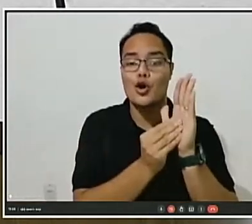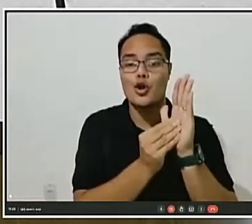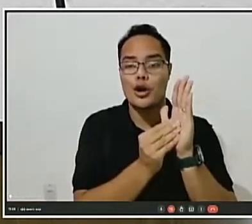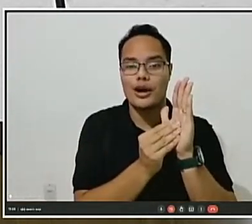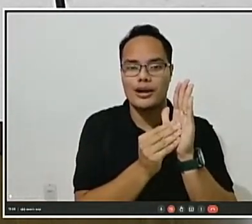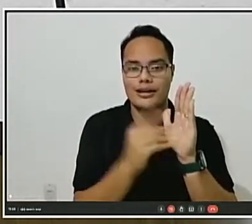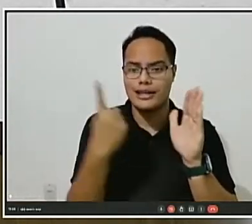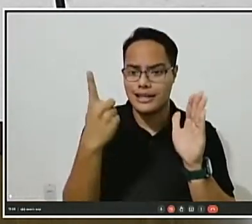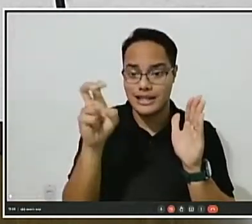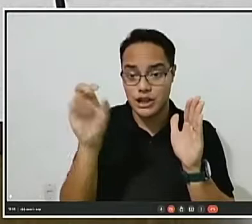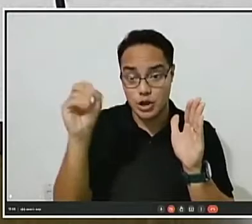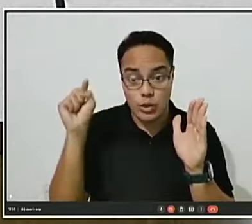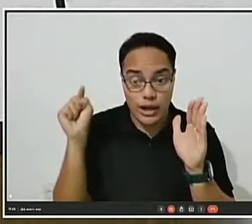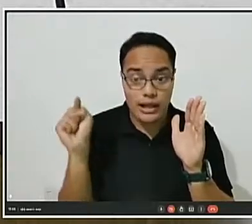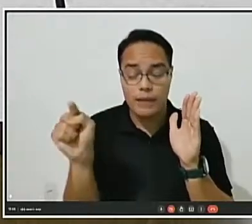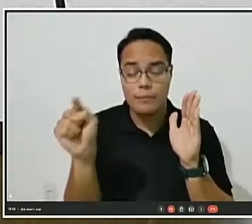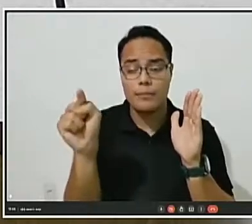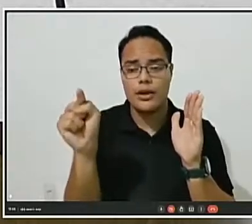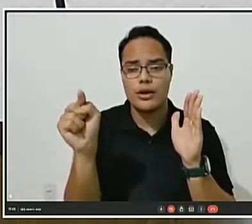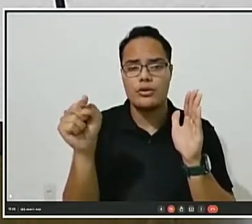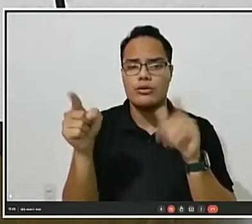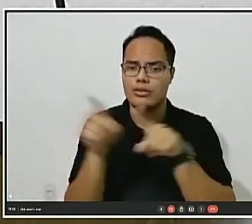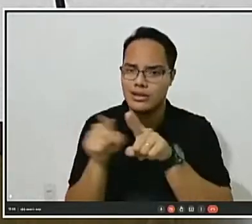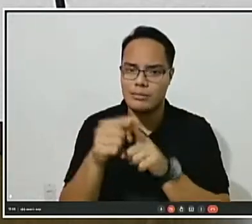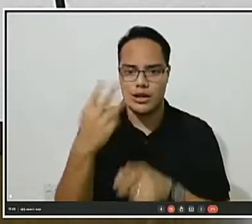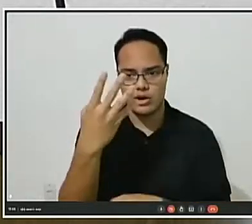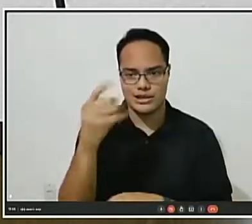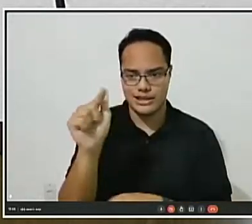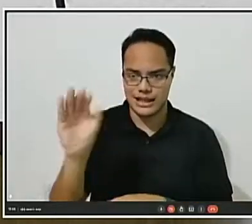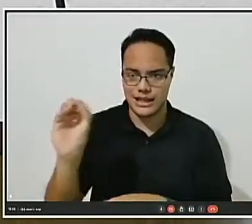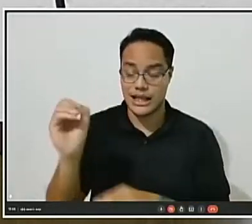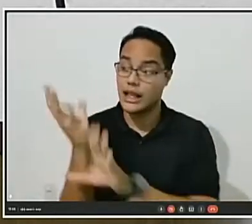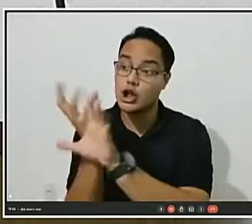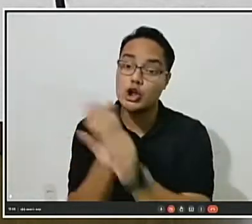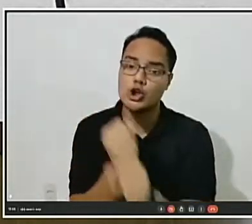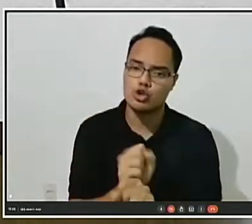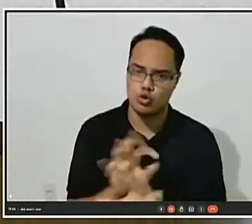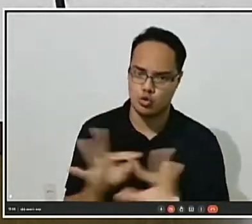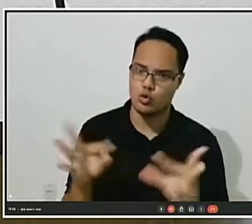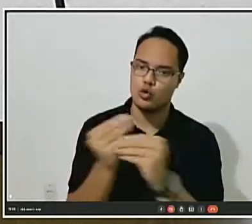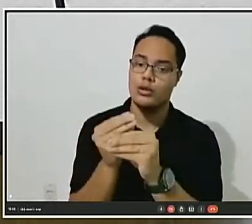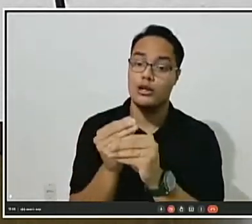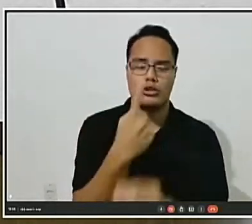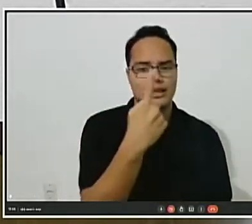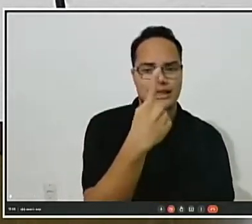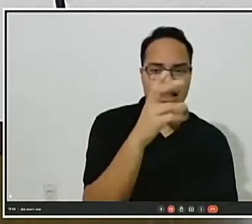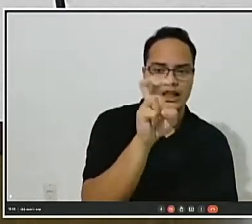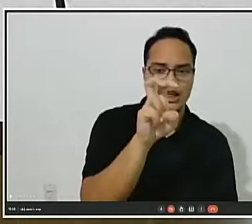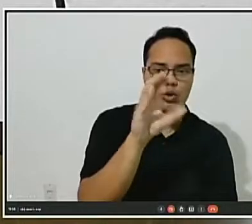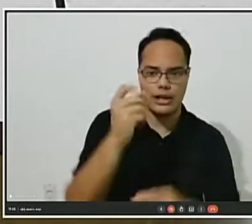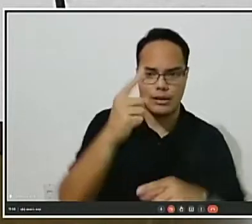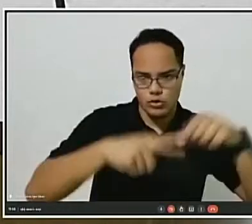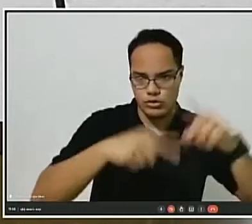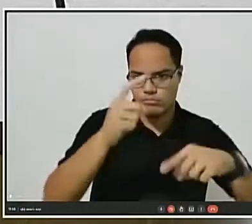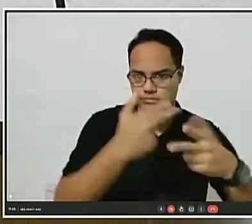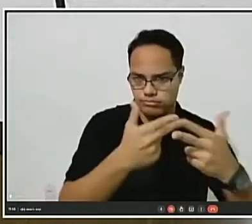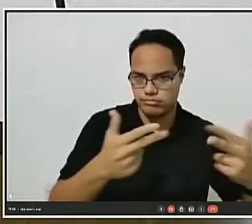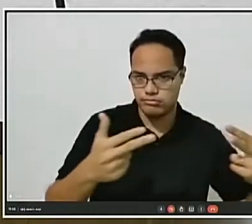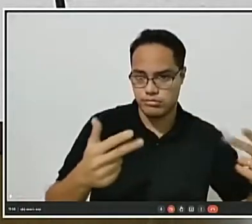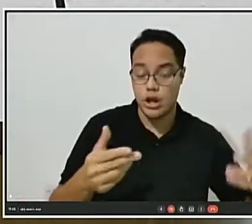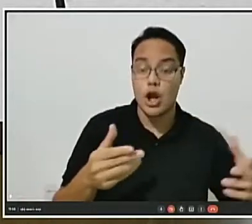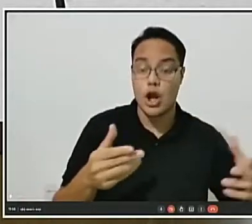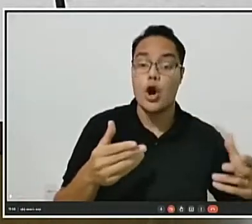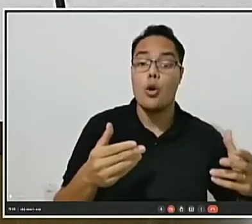470 mil é o total. Será 150 mil de equipamento para laboratório de informática